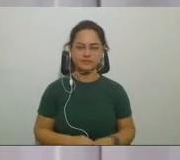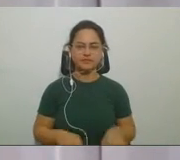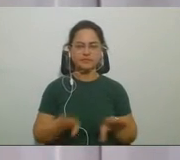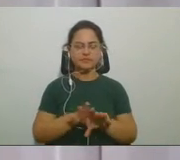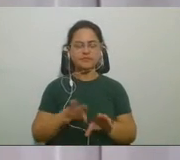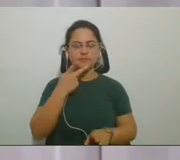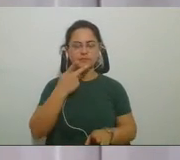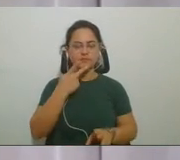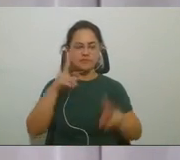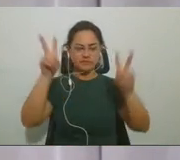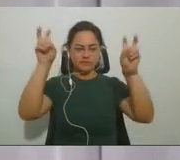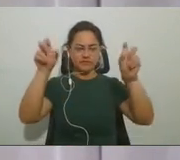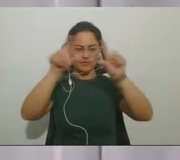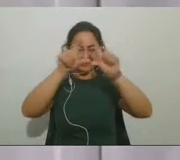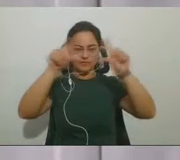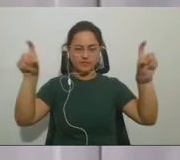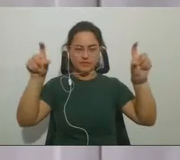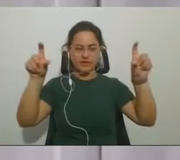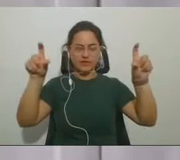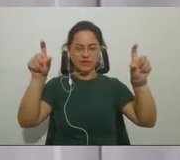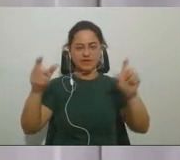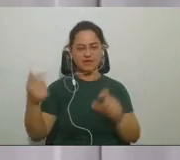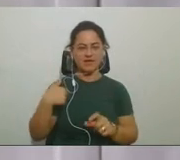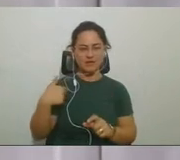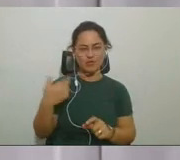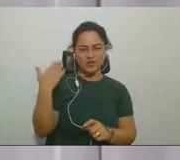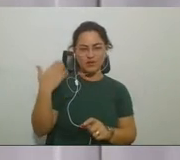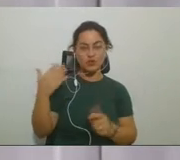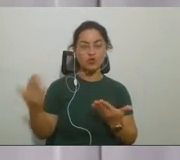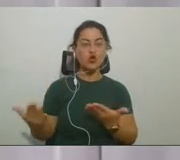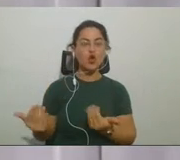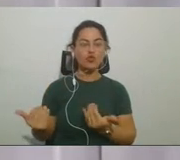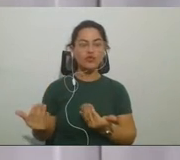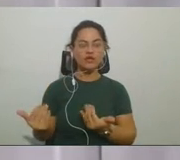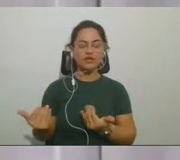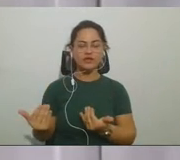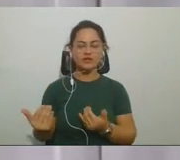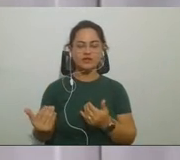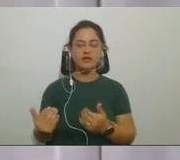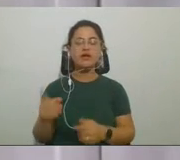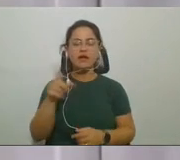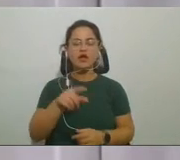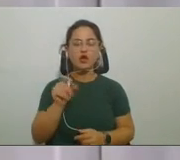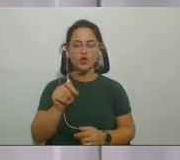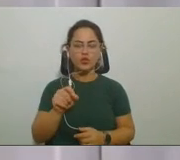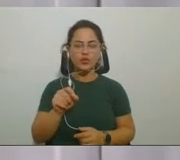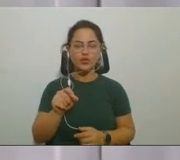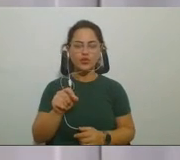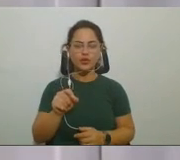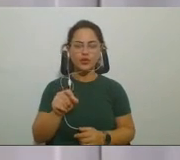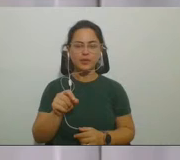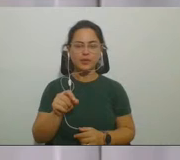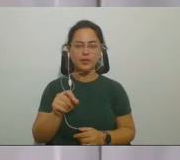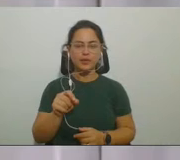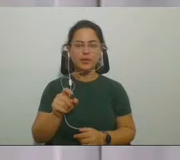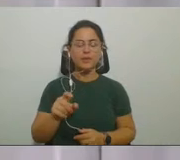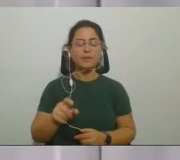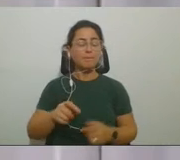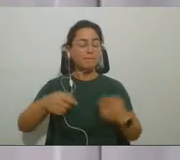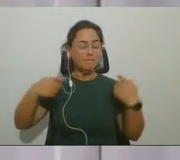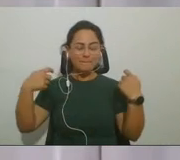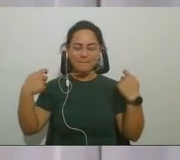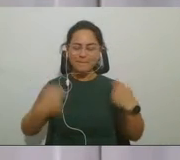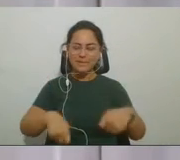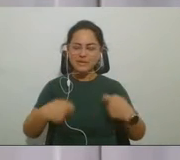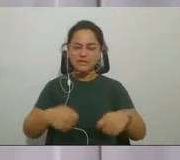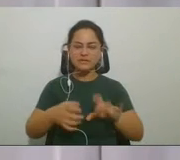mais transitados na minha juventude: a necessidade da liberação econômica e social